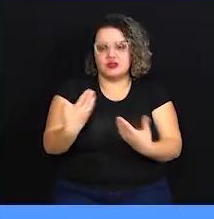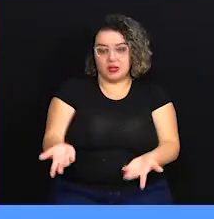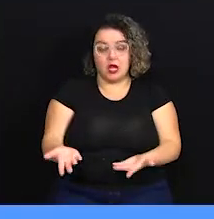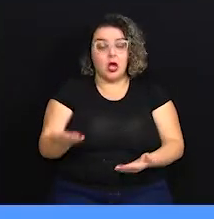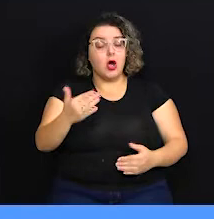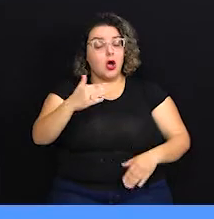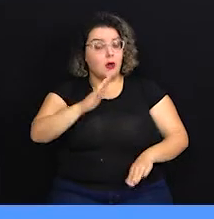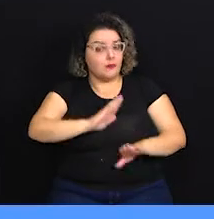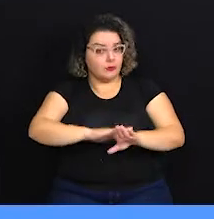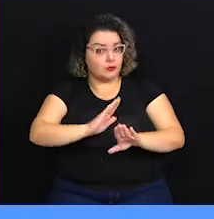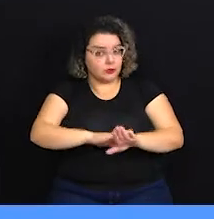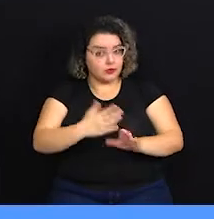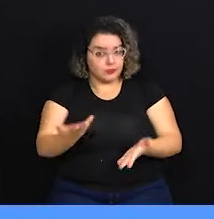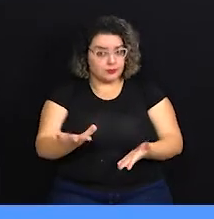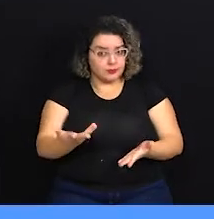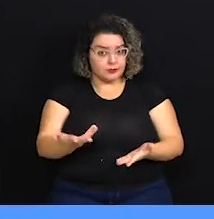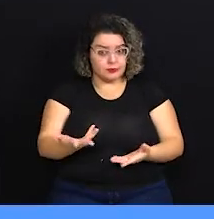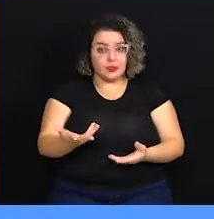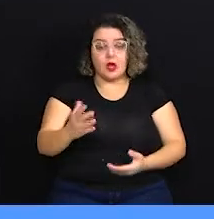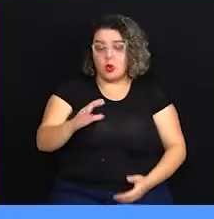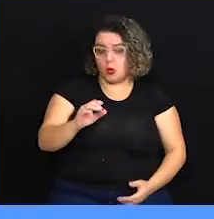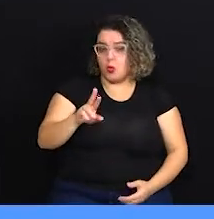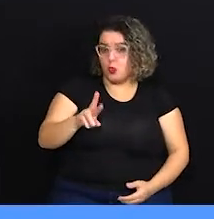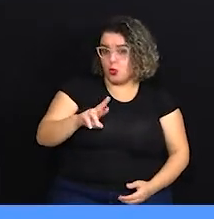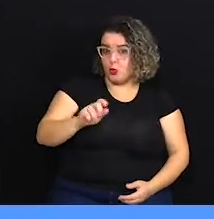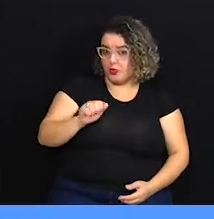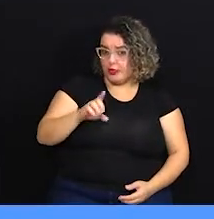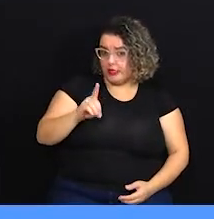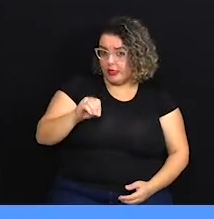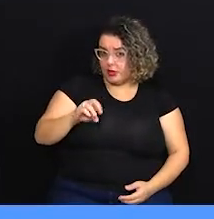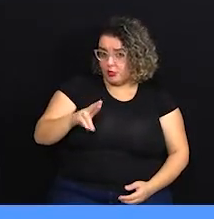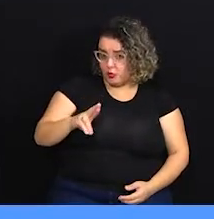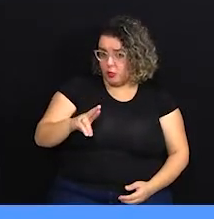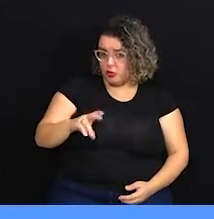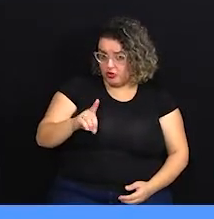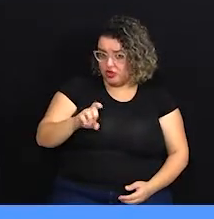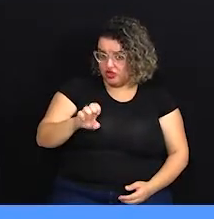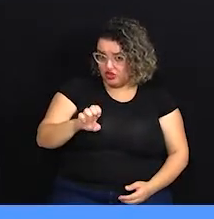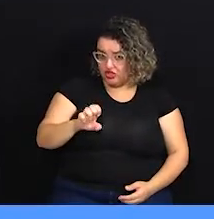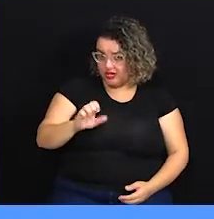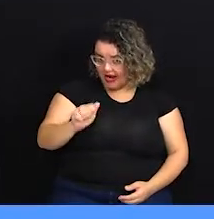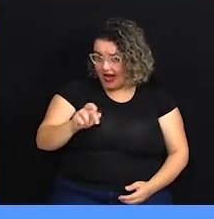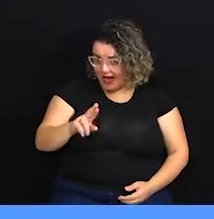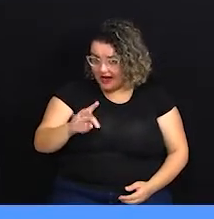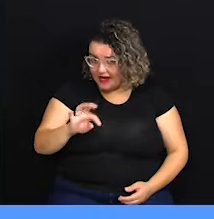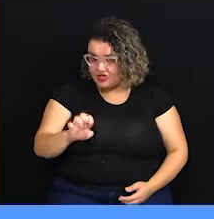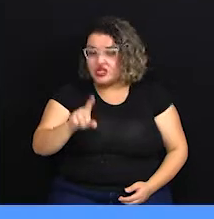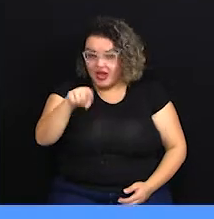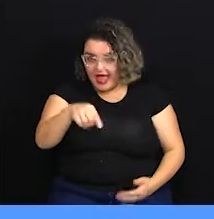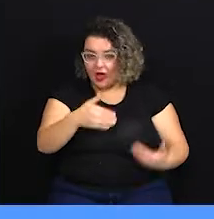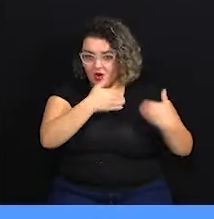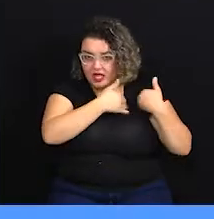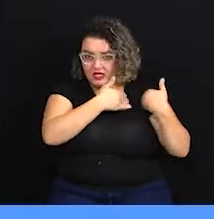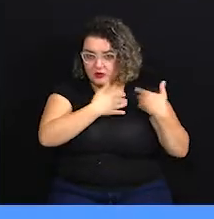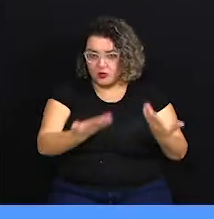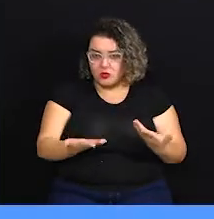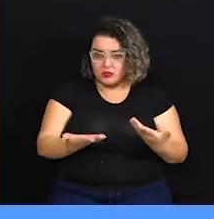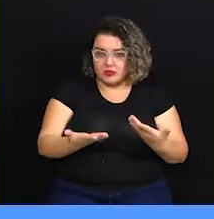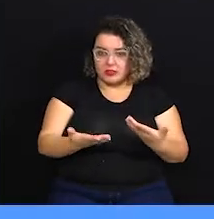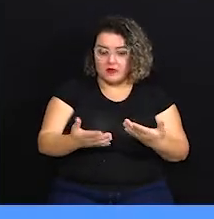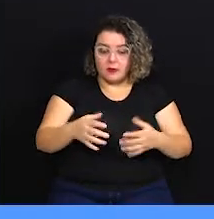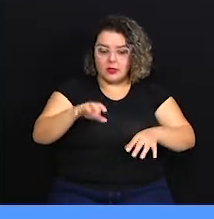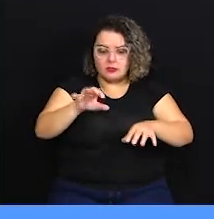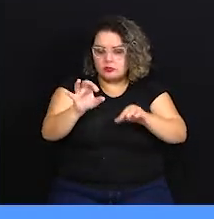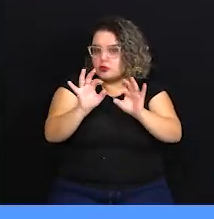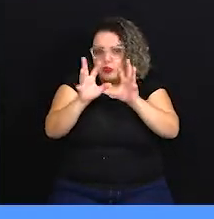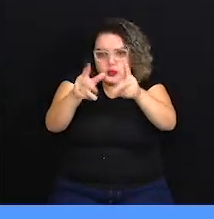do curador de arte ou da curadora de arte tem muitas atividades, viu? Além de ser o responsável pela concepção das peças